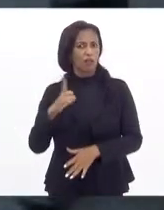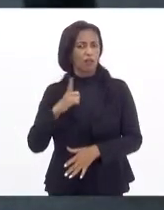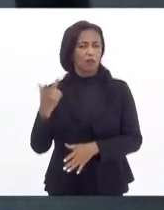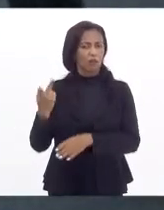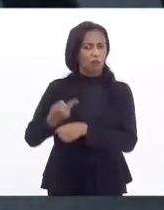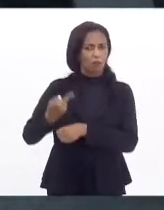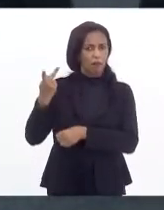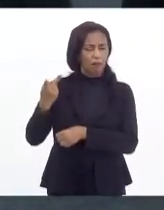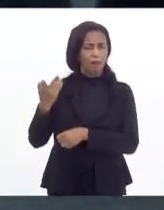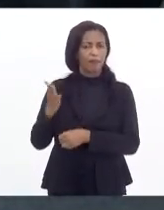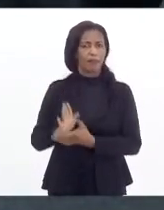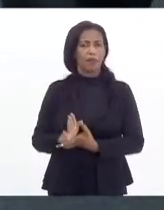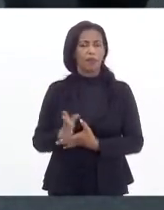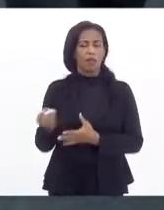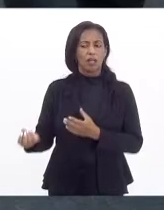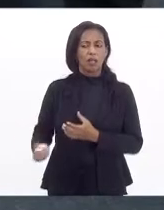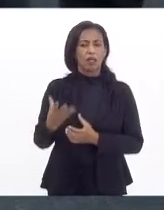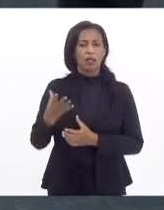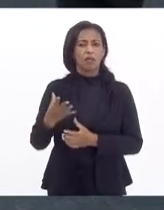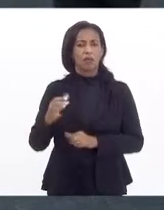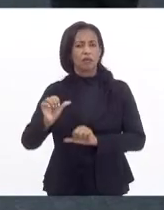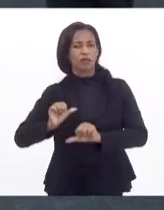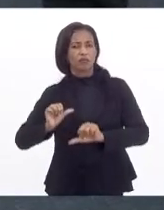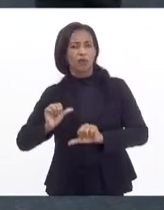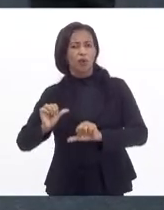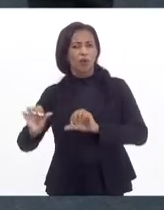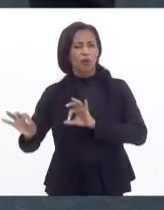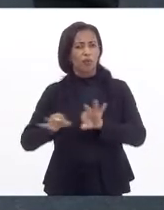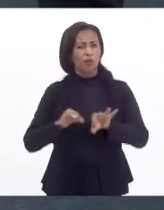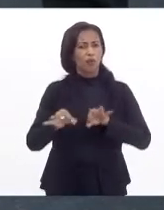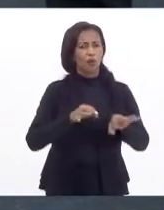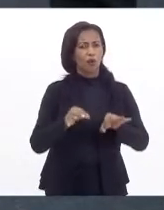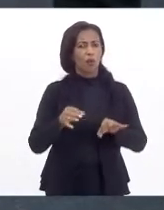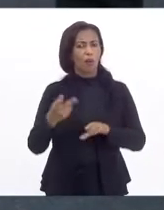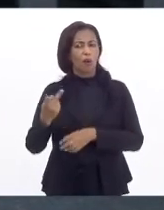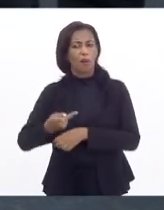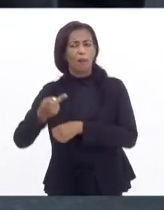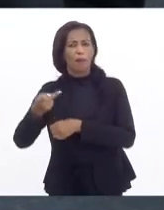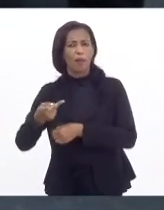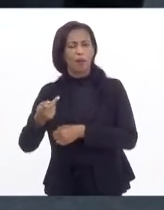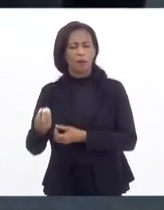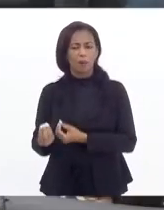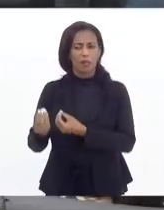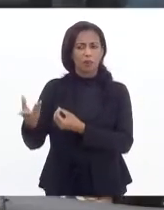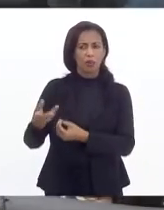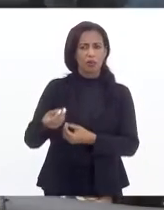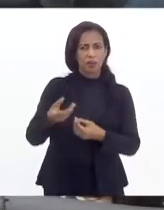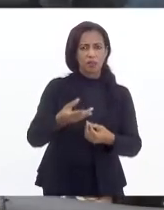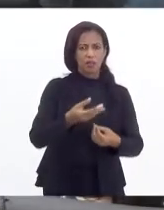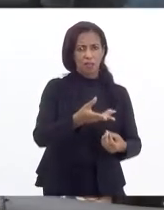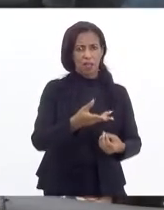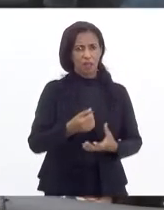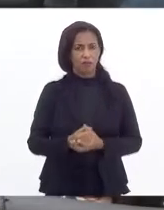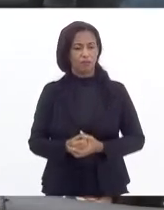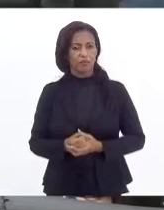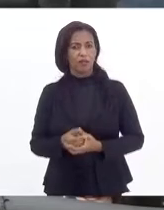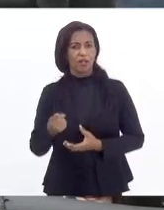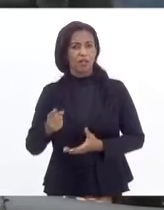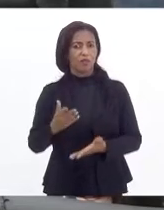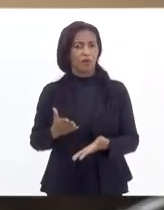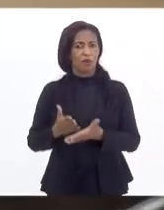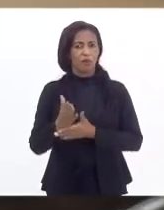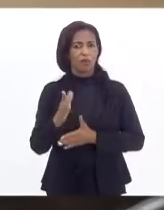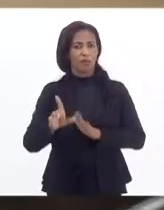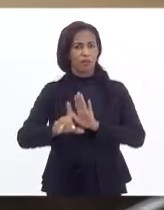prêmio e criando novas modalidades também do prêmio para que ele possa ser concedido. O Prêmio Paulo Freire foi uma iniciativa aprovada